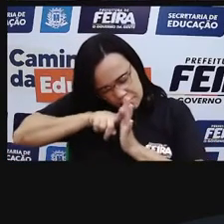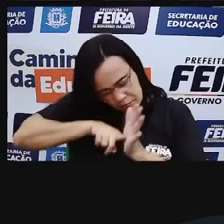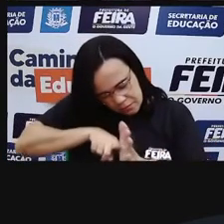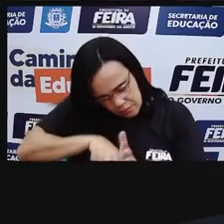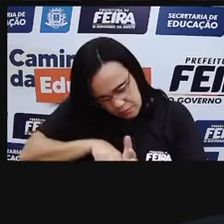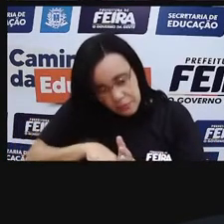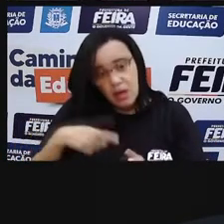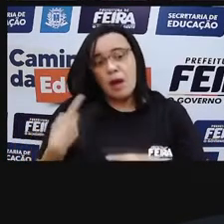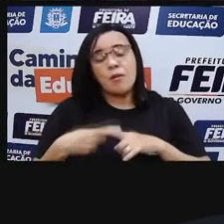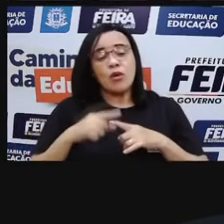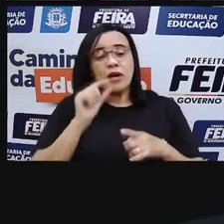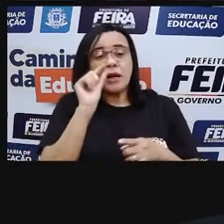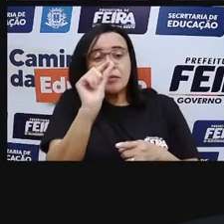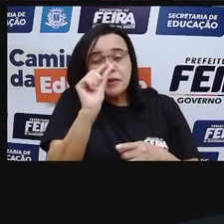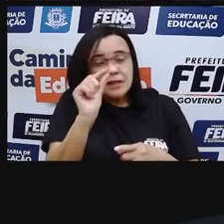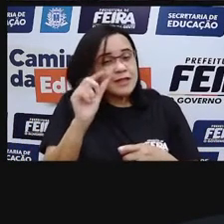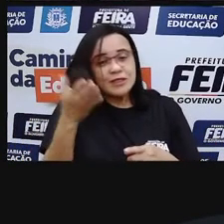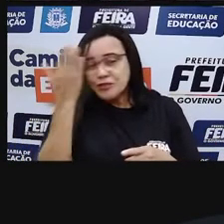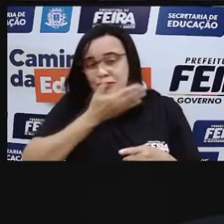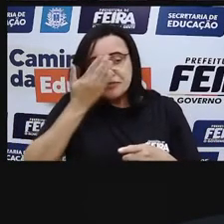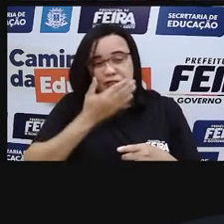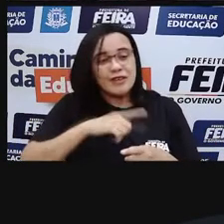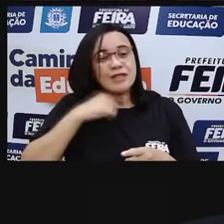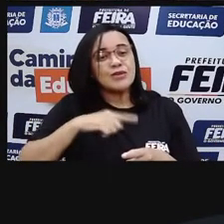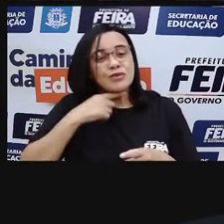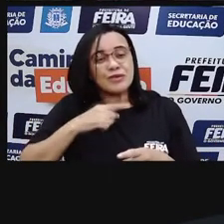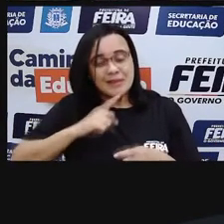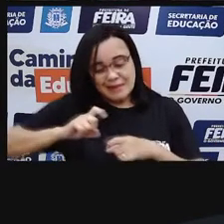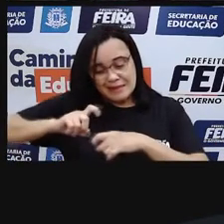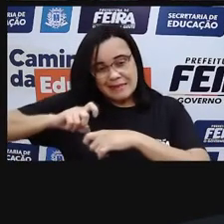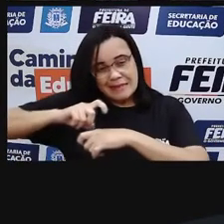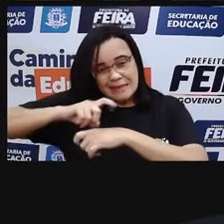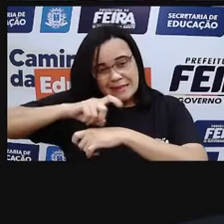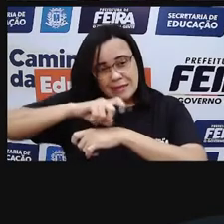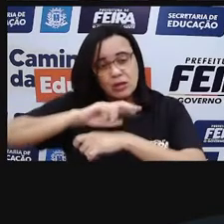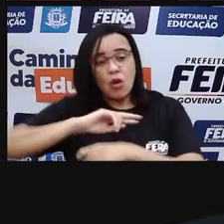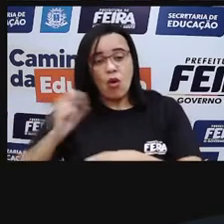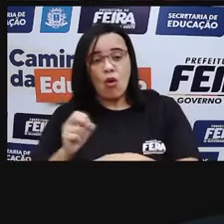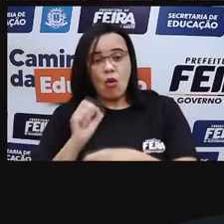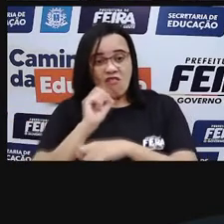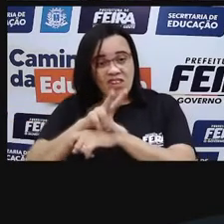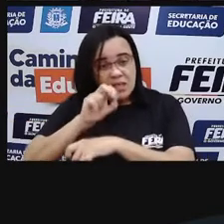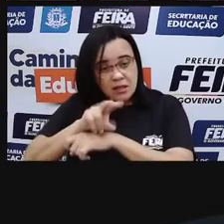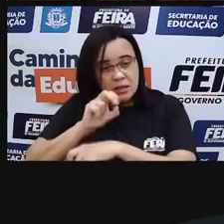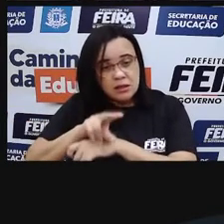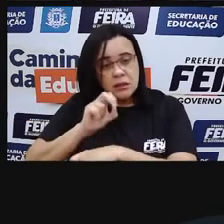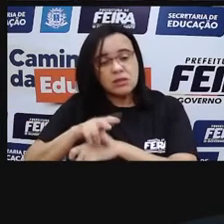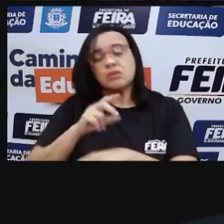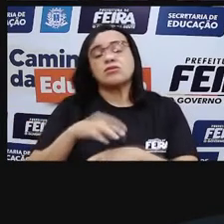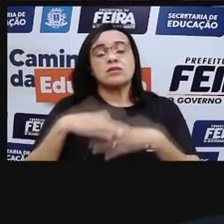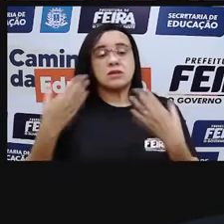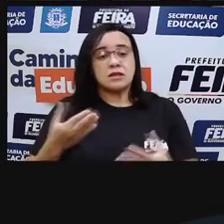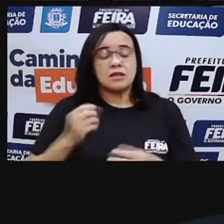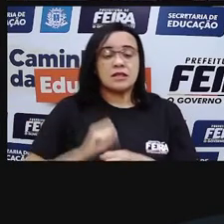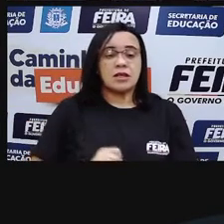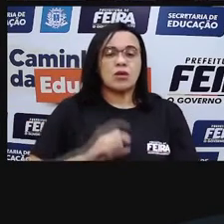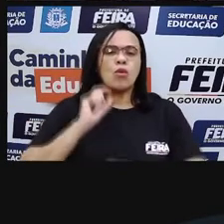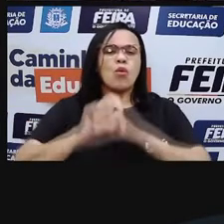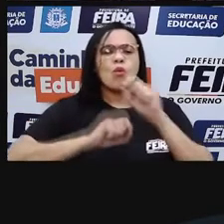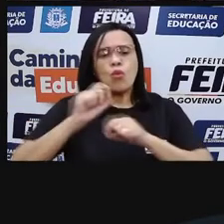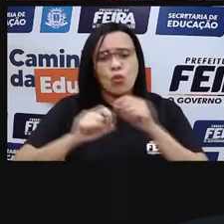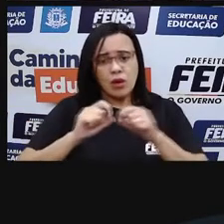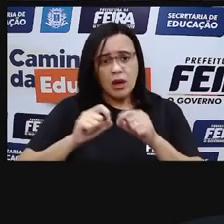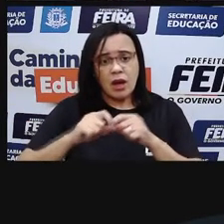vírus. E aí a gente pode entender que esses antimicrobianos são substâncias que vão ser produzidas por